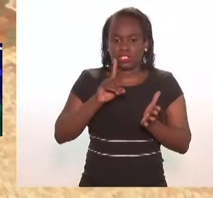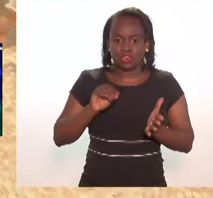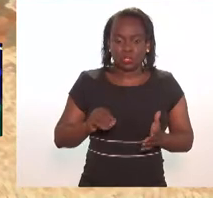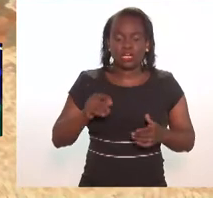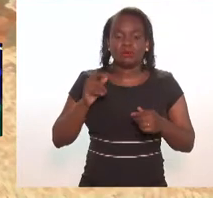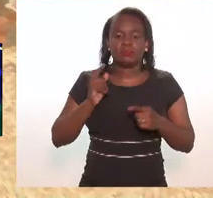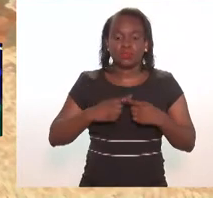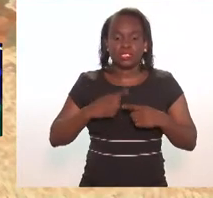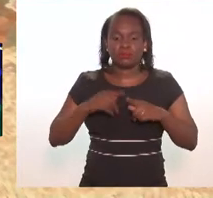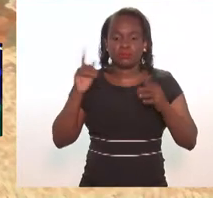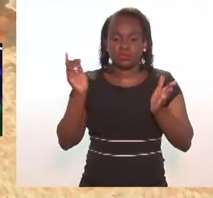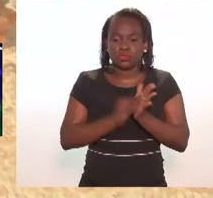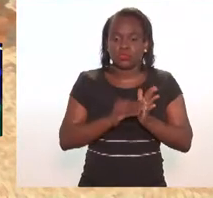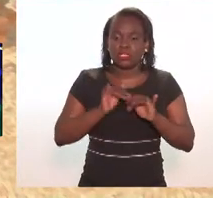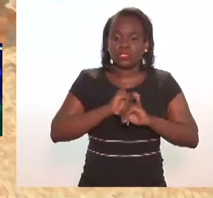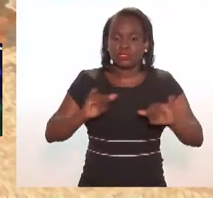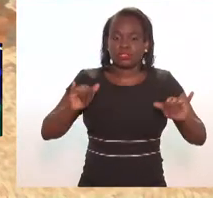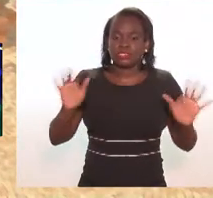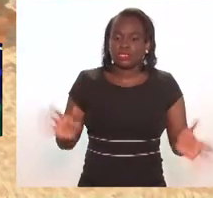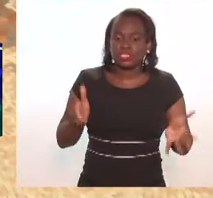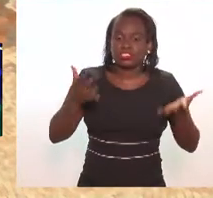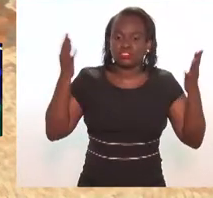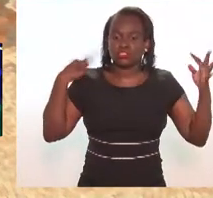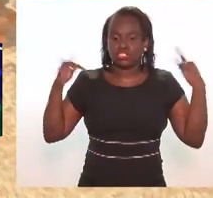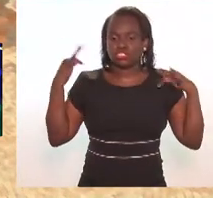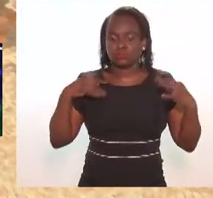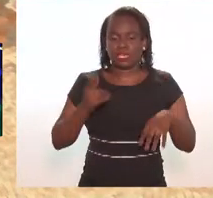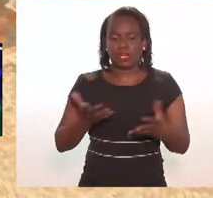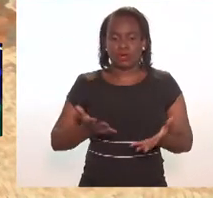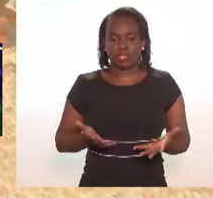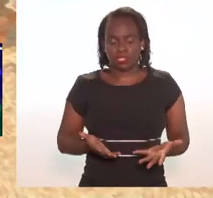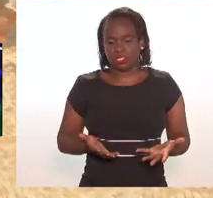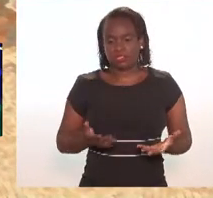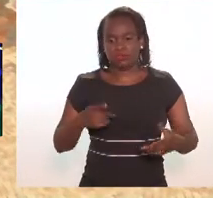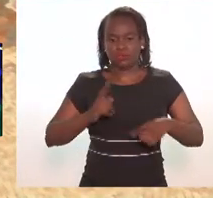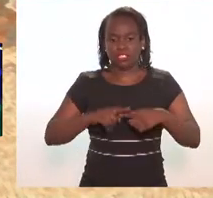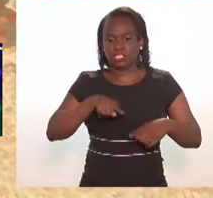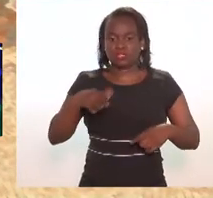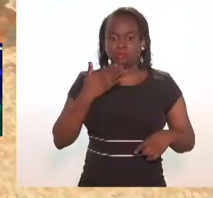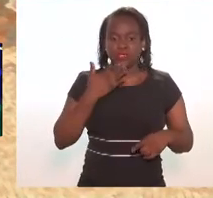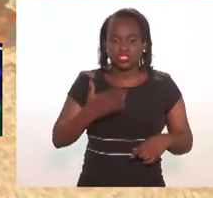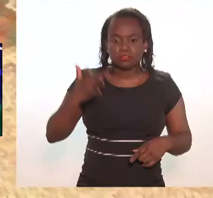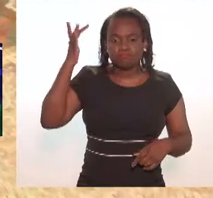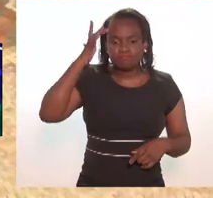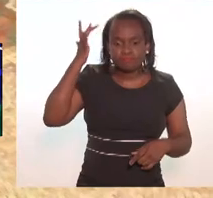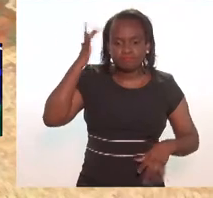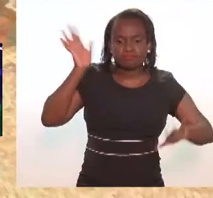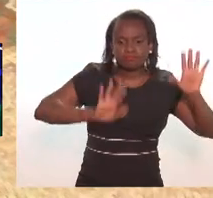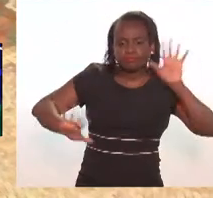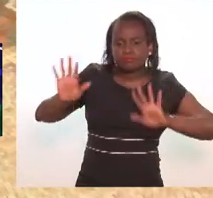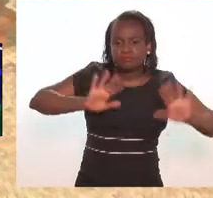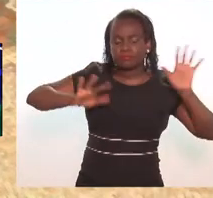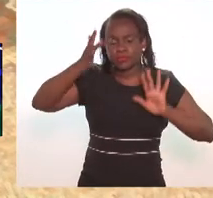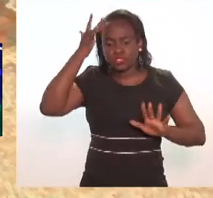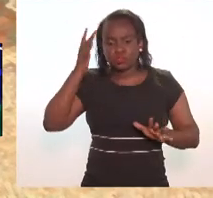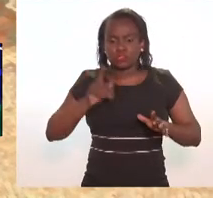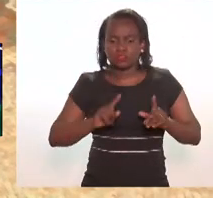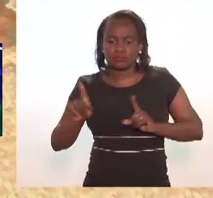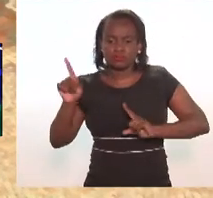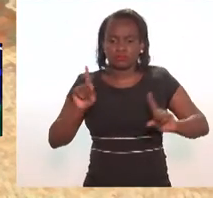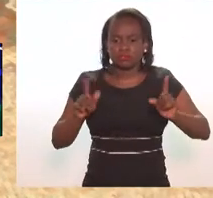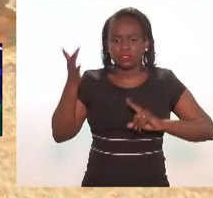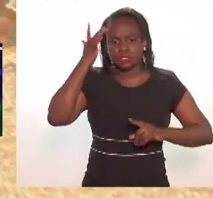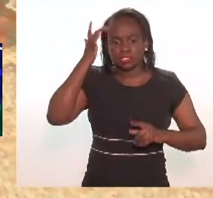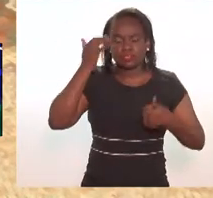um anúncio que incentivava o turismo nesse momento, onde nós estamos pedindo a prudência, que as pessoas possam se deslocar com